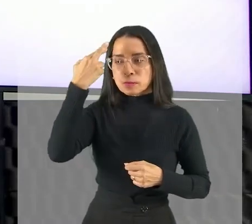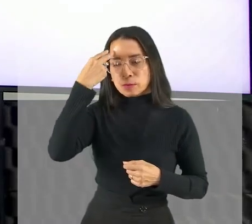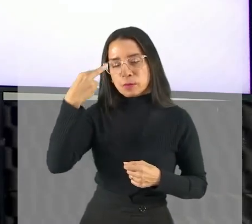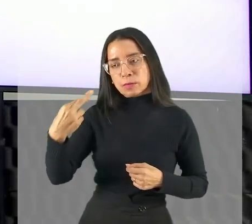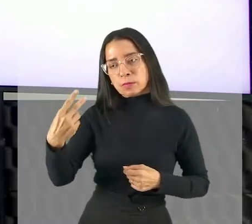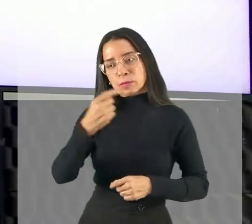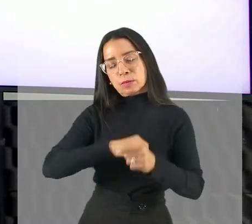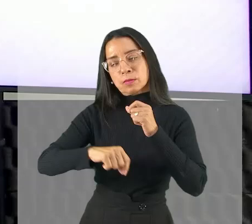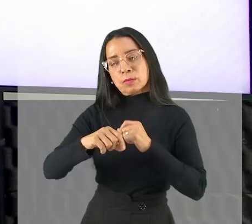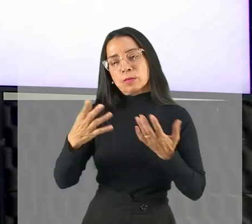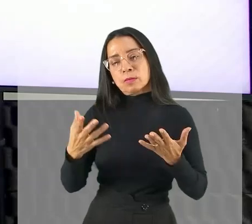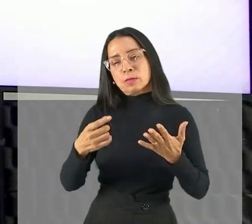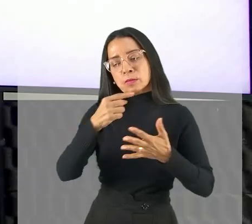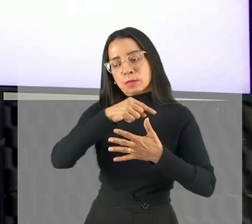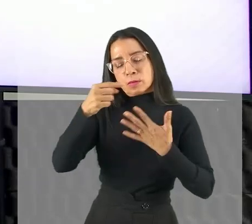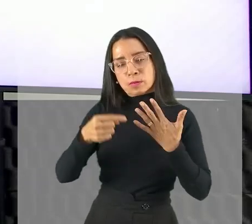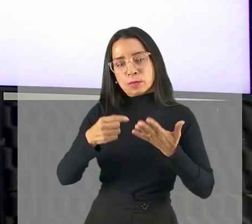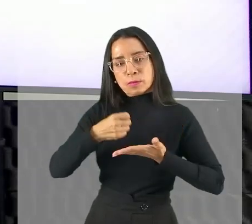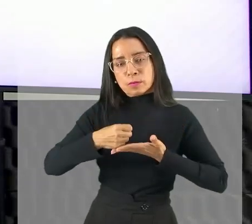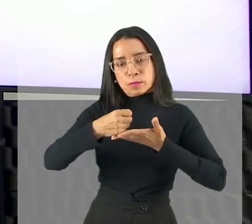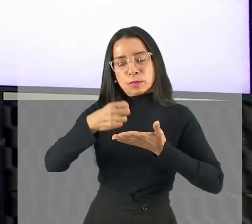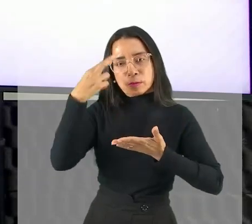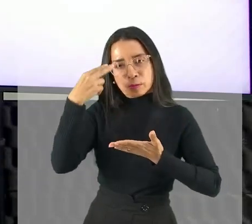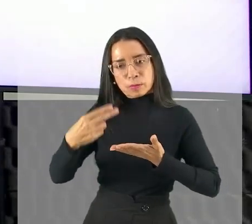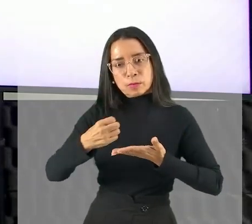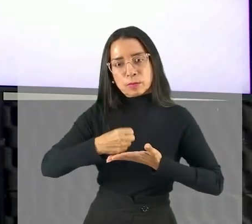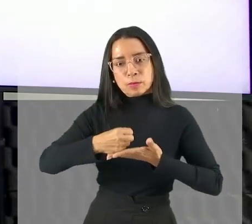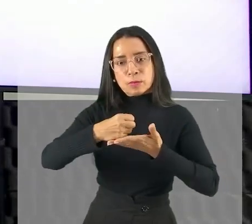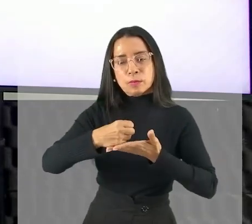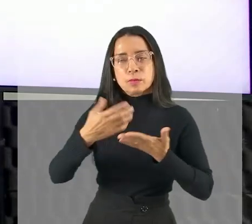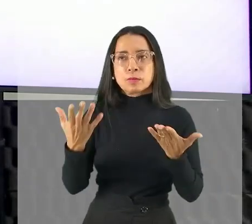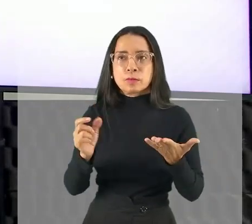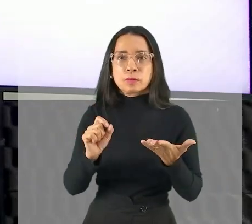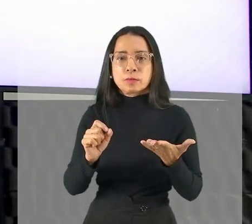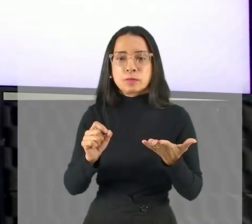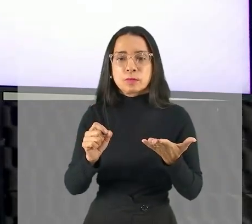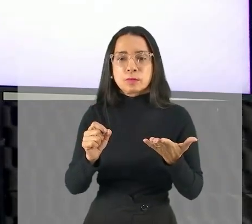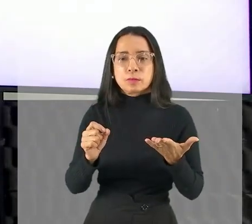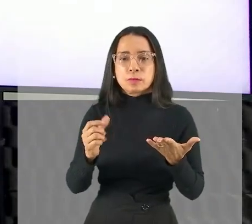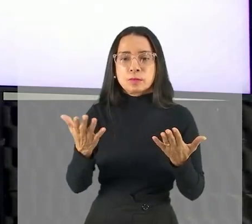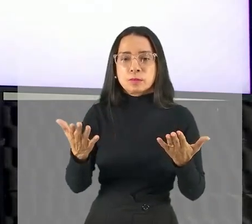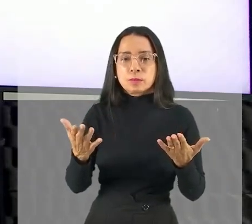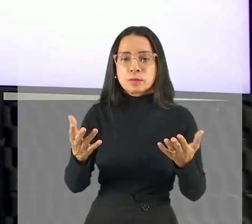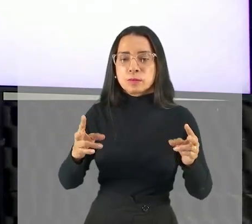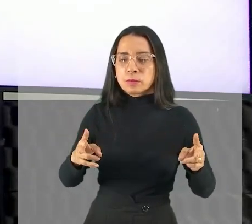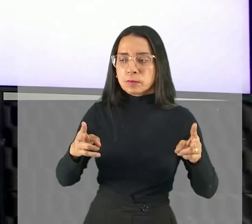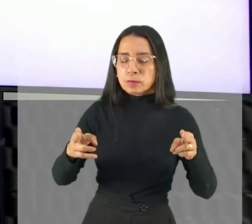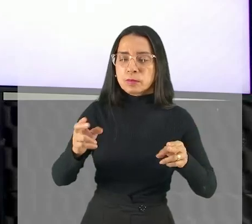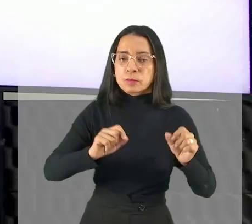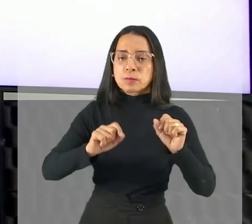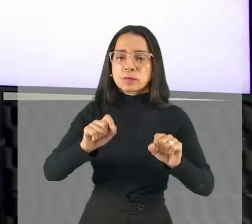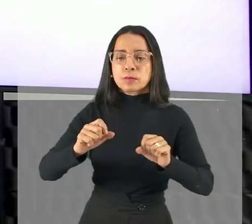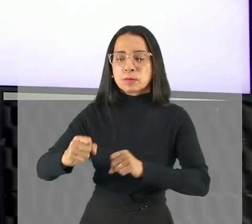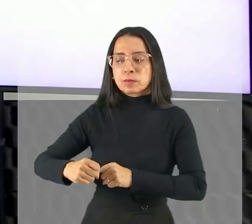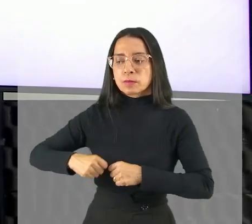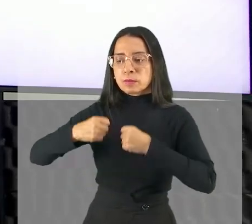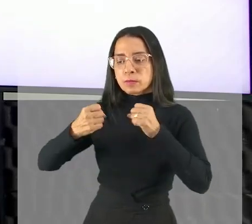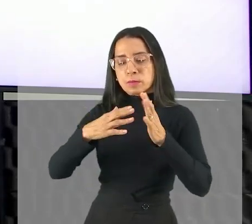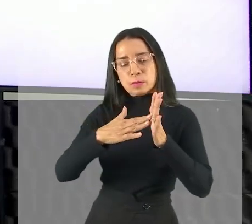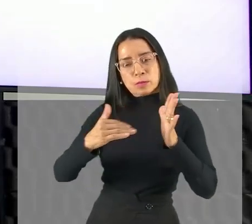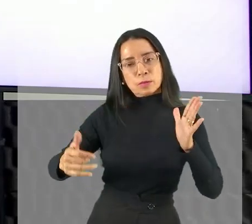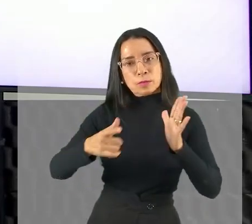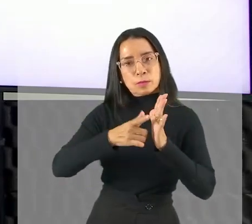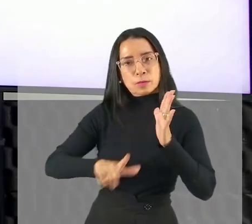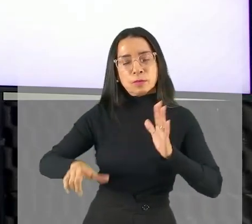o aspecto histórico ajudou, né? Na verdade, não é nem que ajudou, está em paralelo com aquilo que a gente vai defender na nossa estética